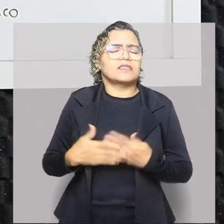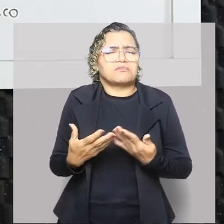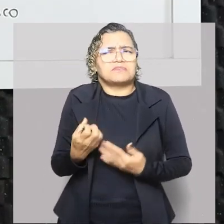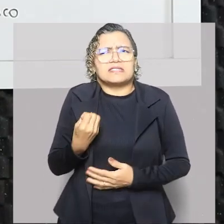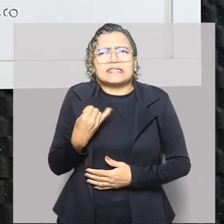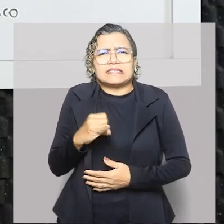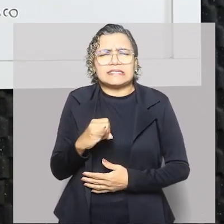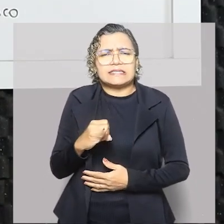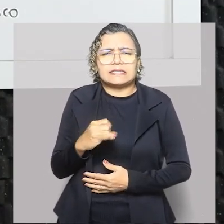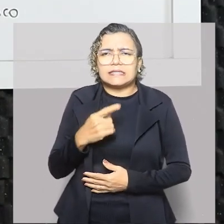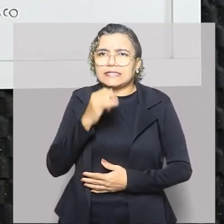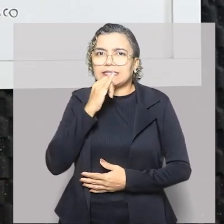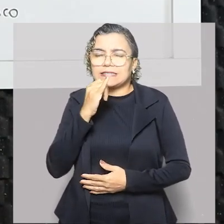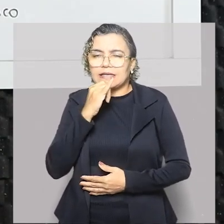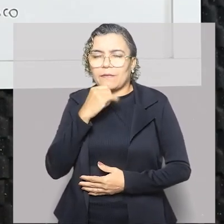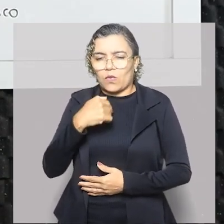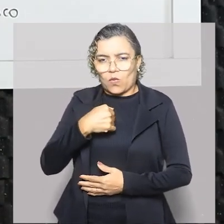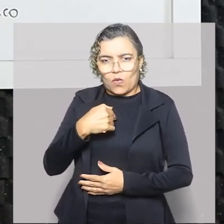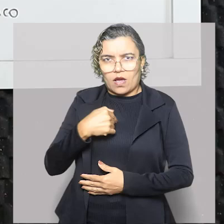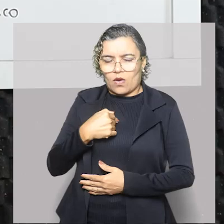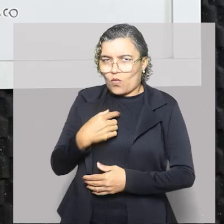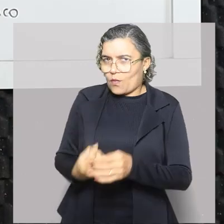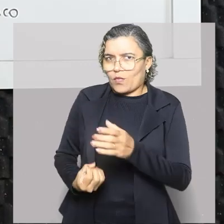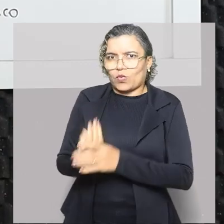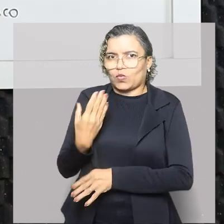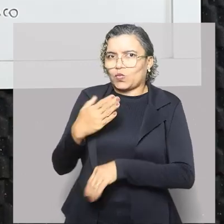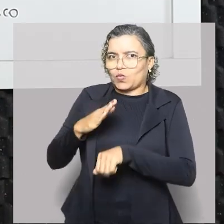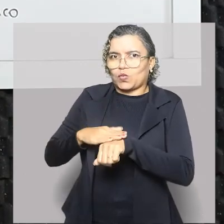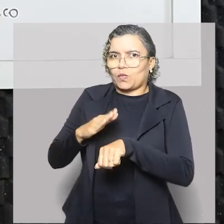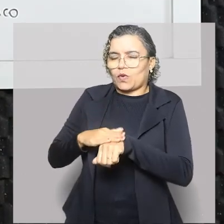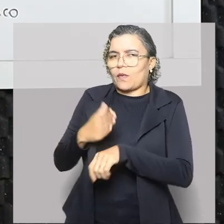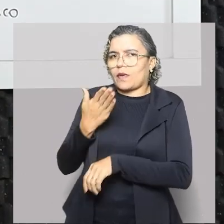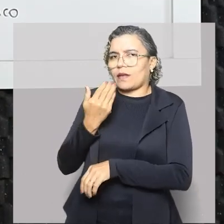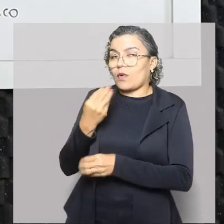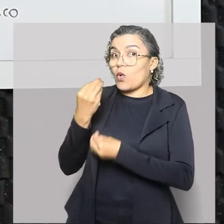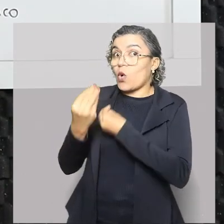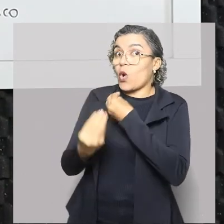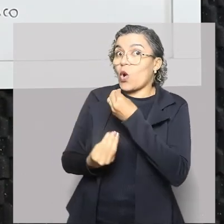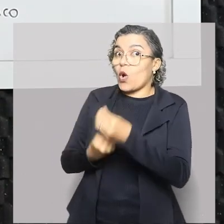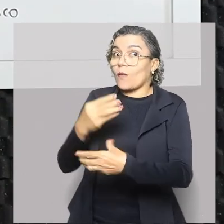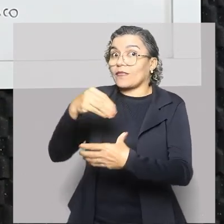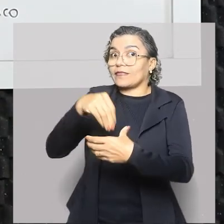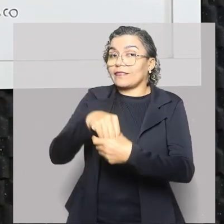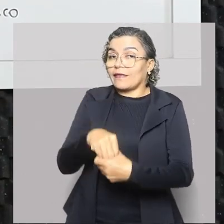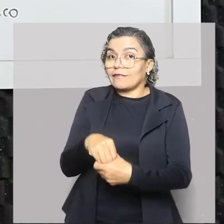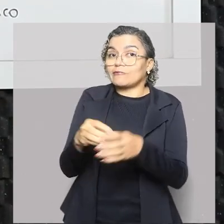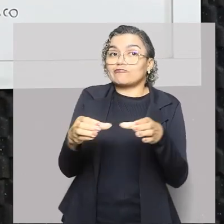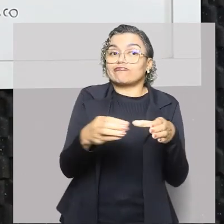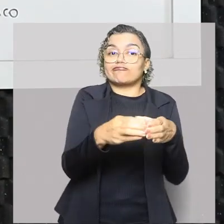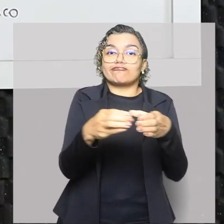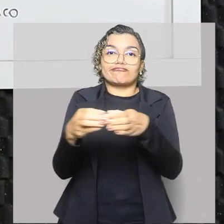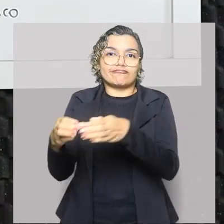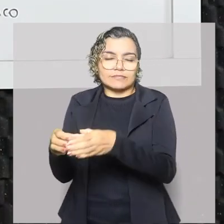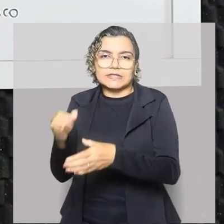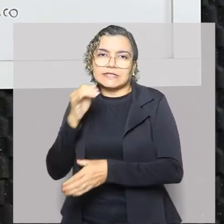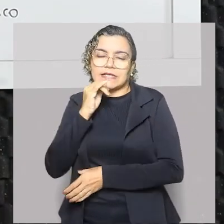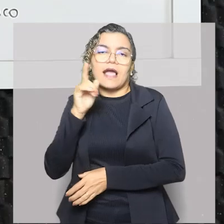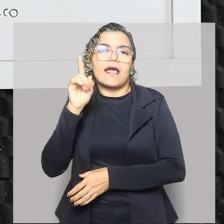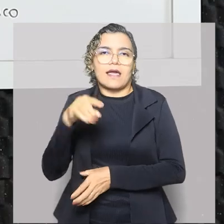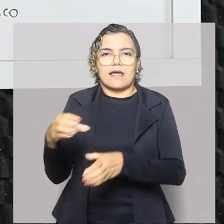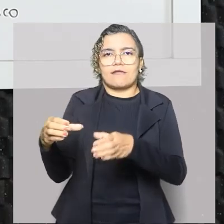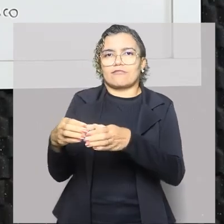não produzo o meu próprio alimento, como que eu vou entrar nessa classificação? A gente vai te classificar, então, como um